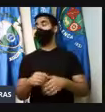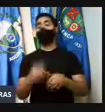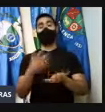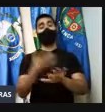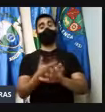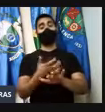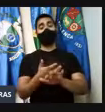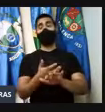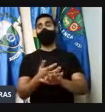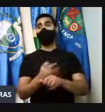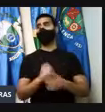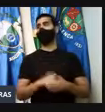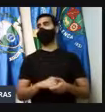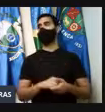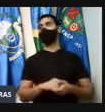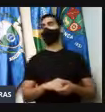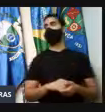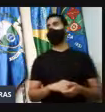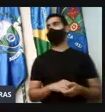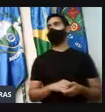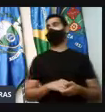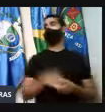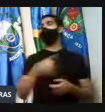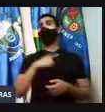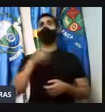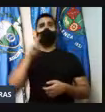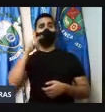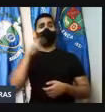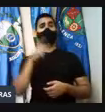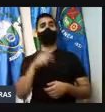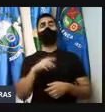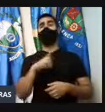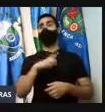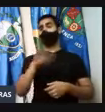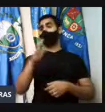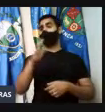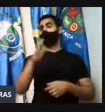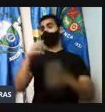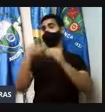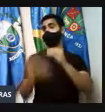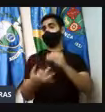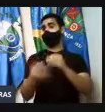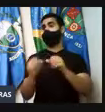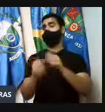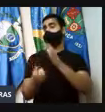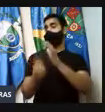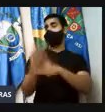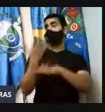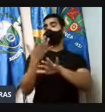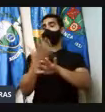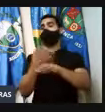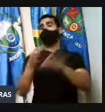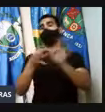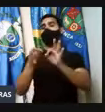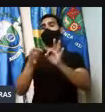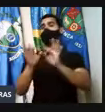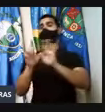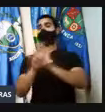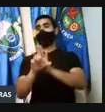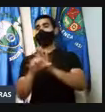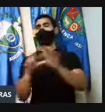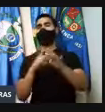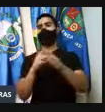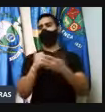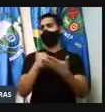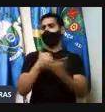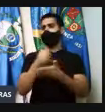estritamente o rito processual, tendo os 9 vereadores competência legislativa para ser autor mencionado da matéria do projeto de lei, com fundamento